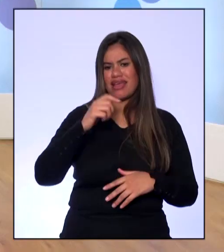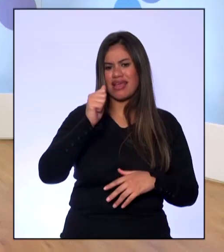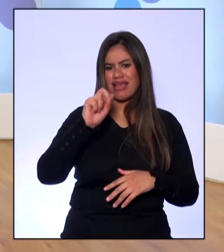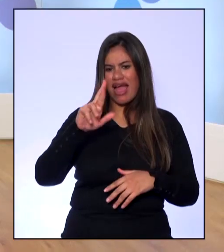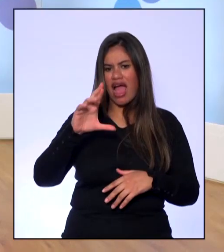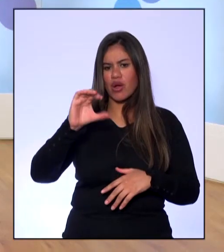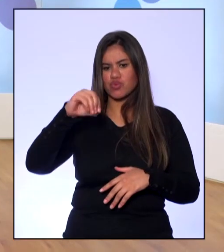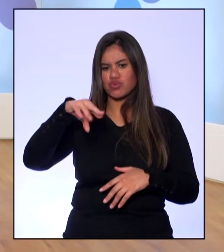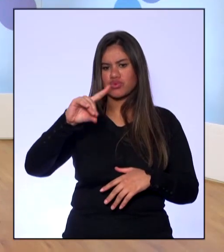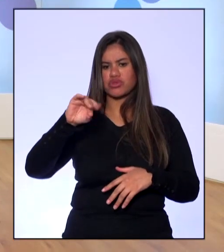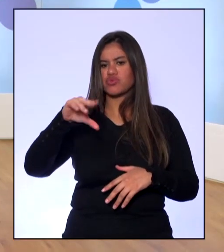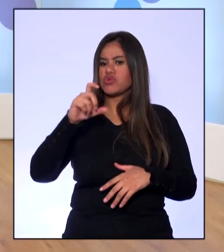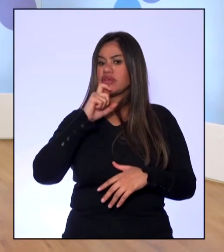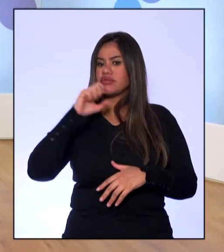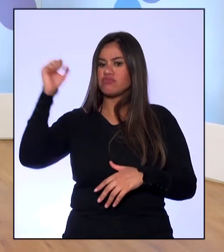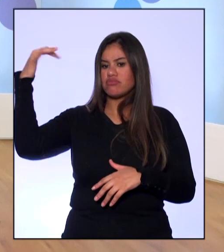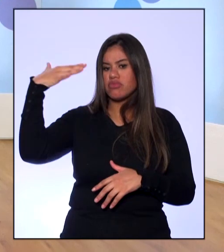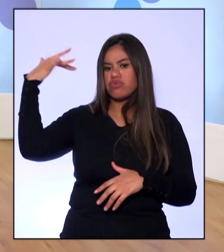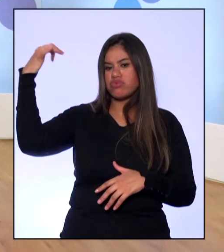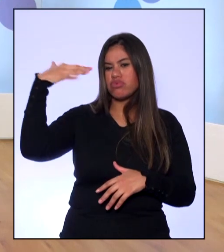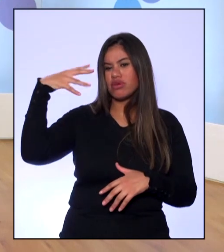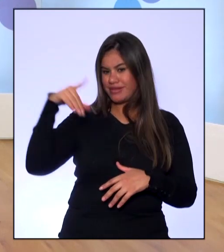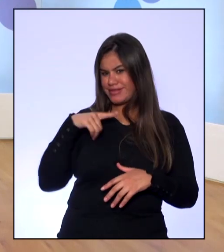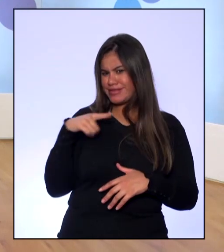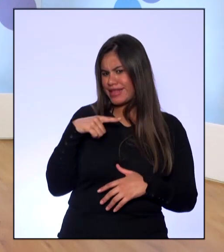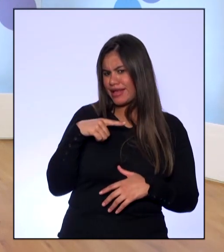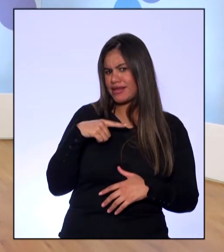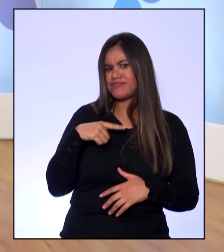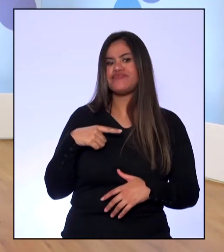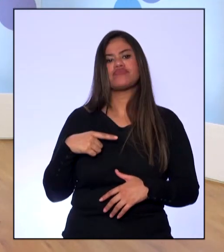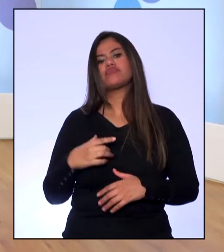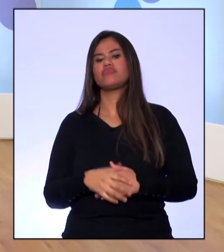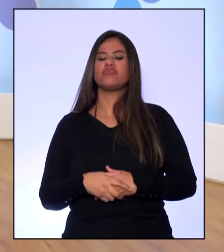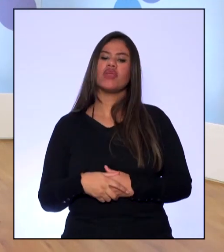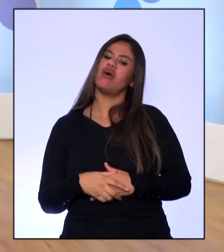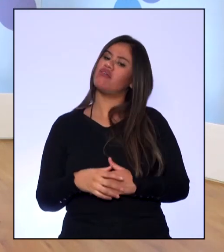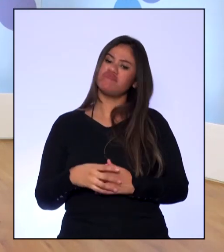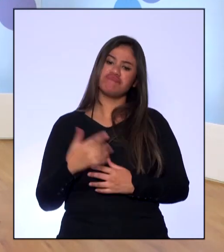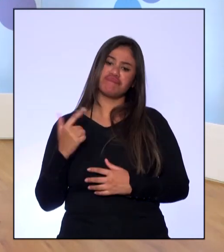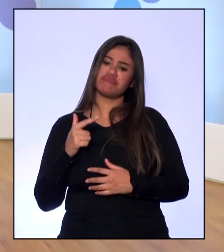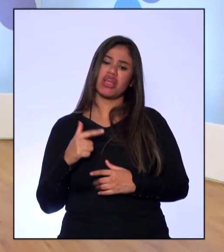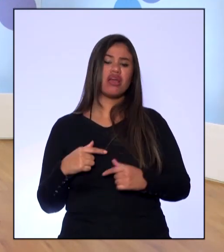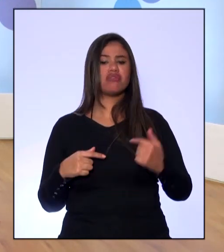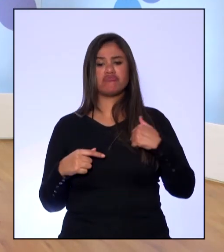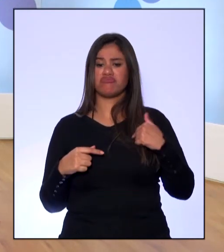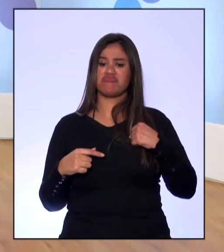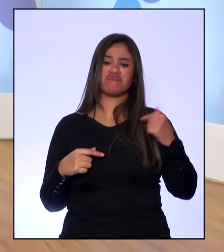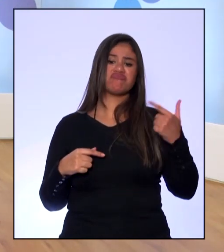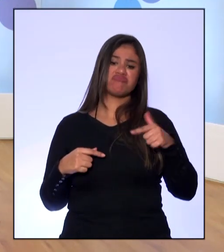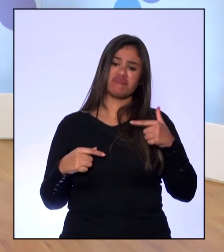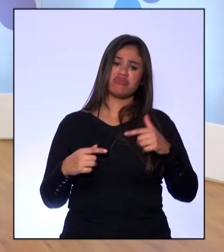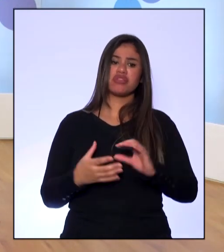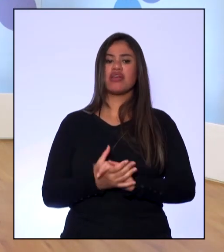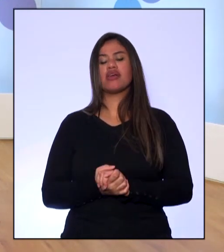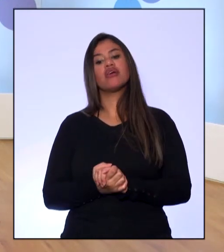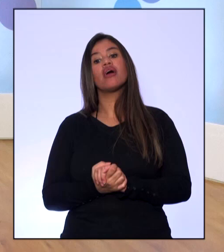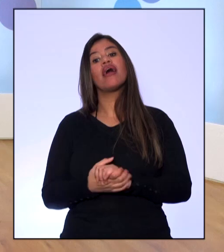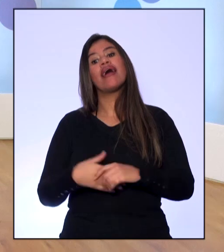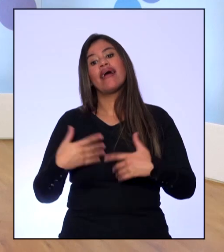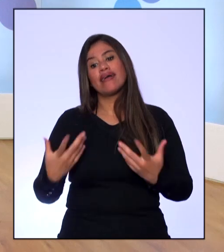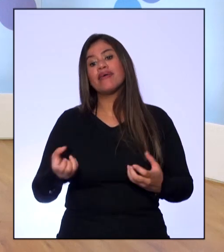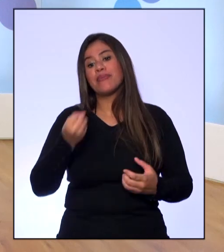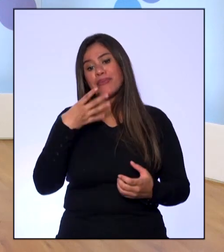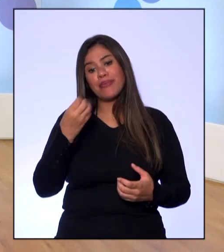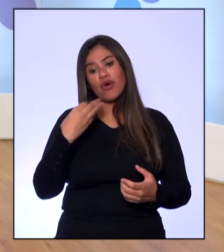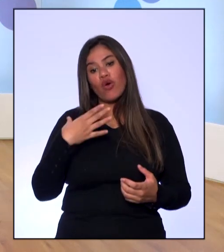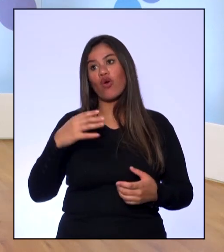também. Quem me dera. Quem me dera tivesse um ar-condicionado, se lá fora está 41 graus e eu tiver 18 dentro de casa. Aí eu